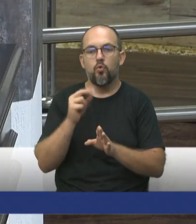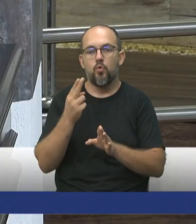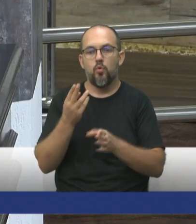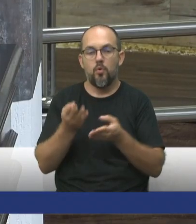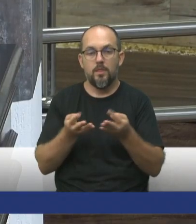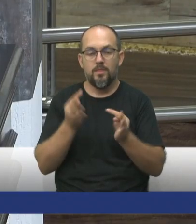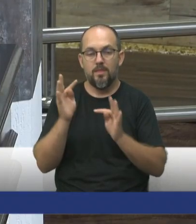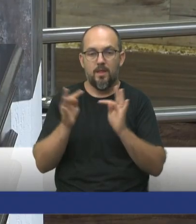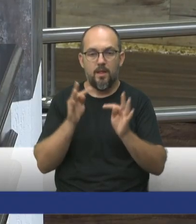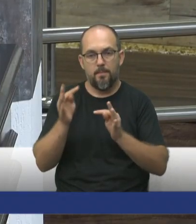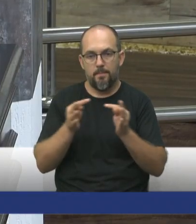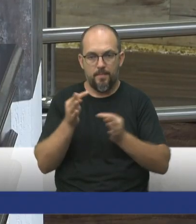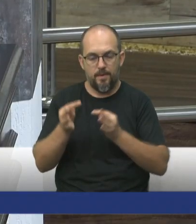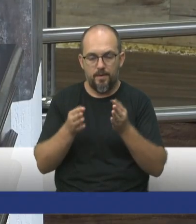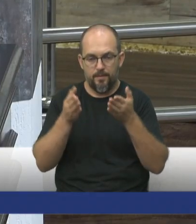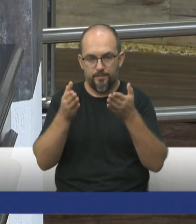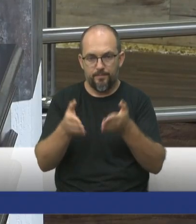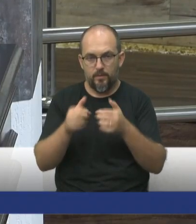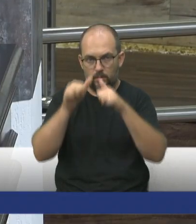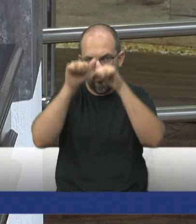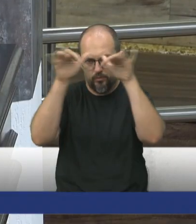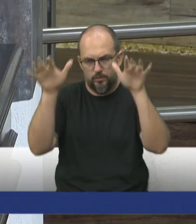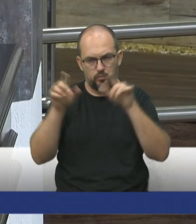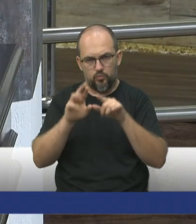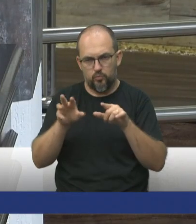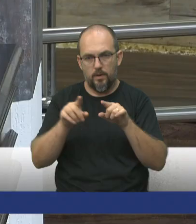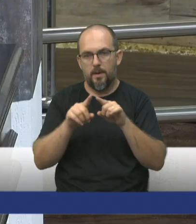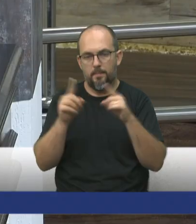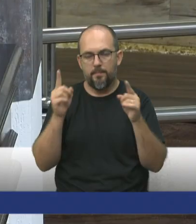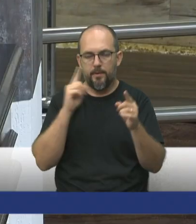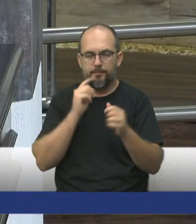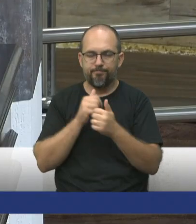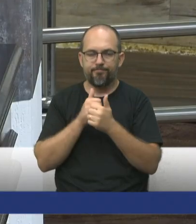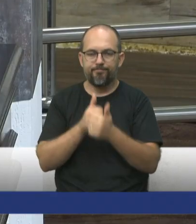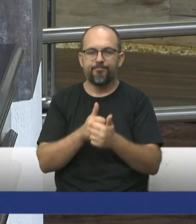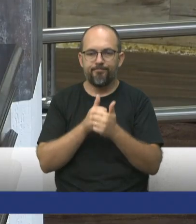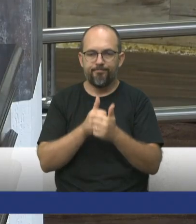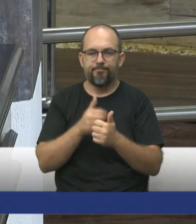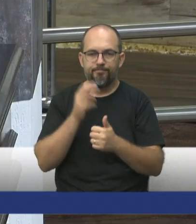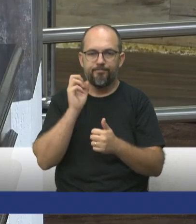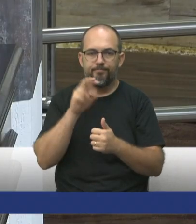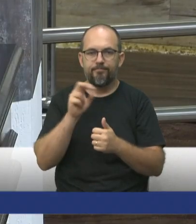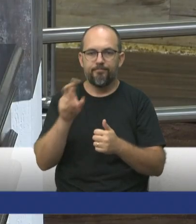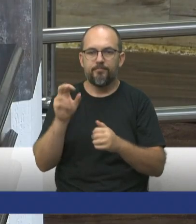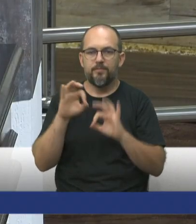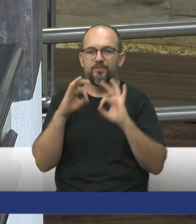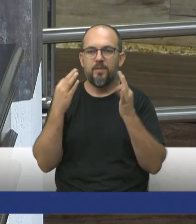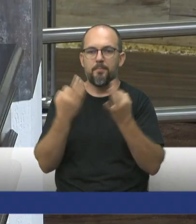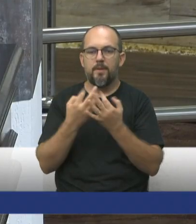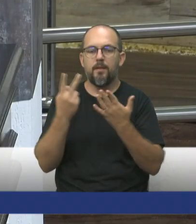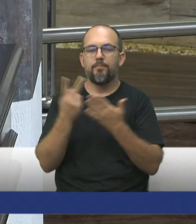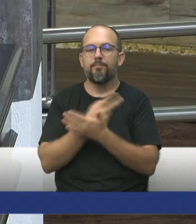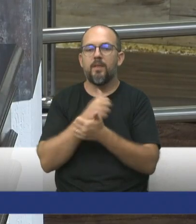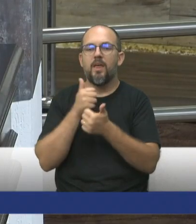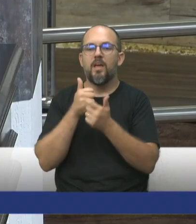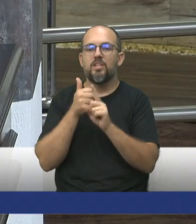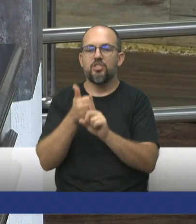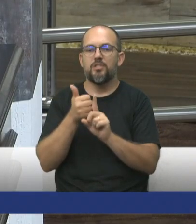do autismo, acompanhamos de perto os desafios enfrentados pelas famílias atípicas e pela rede de